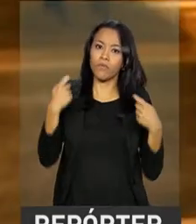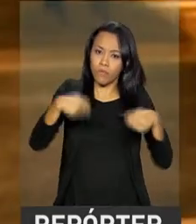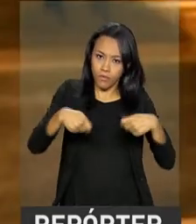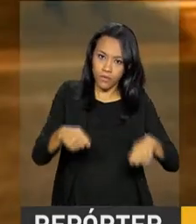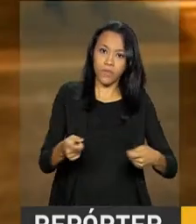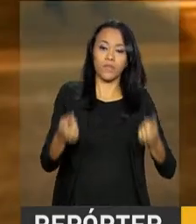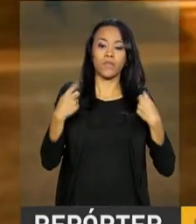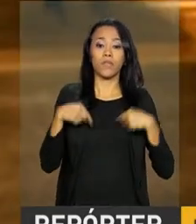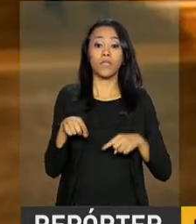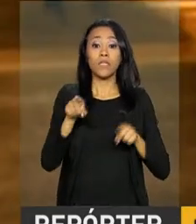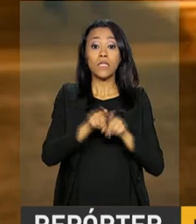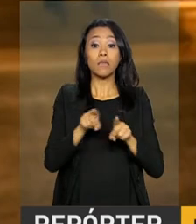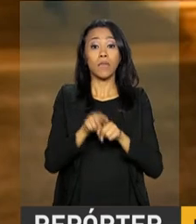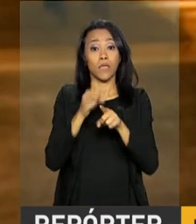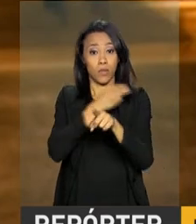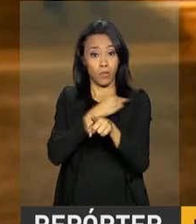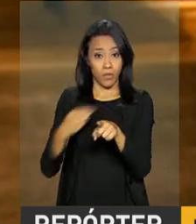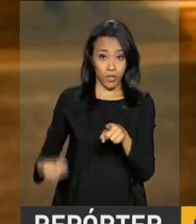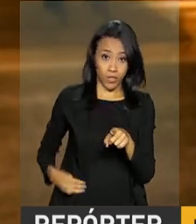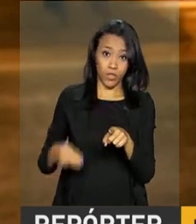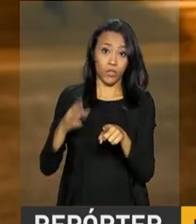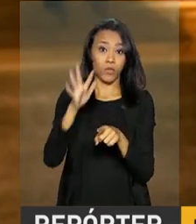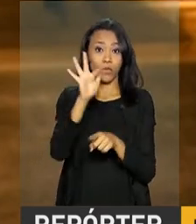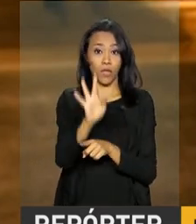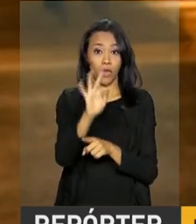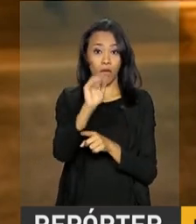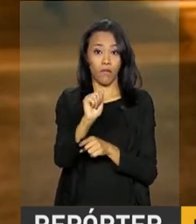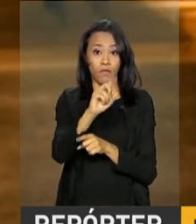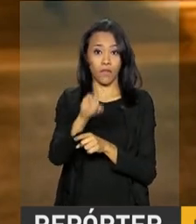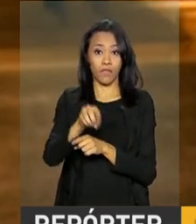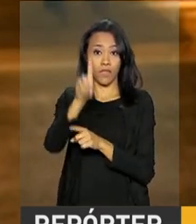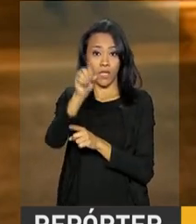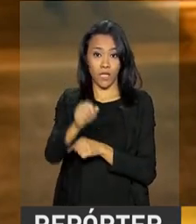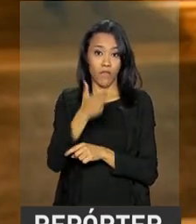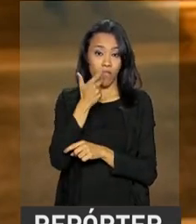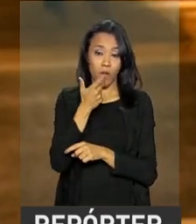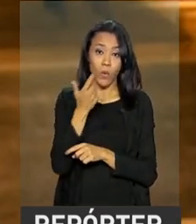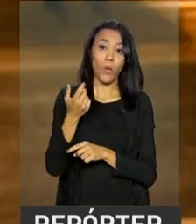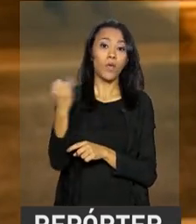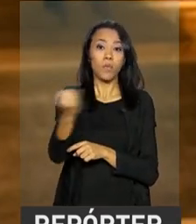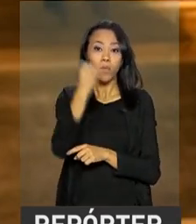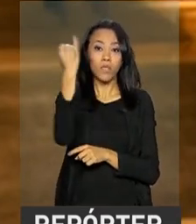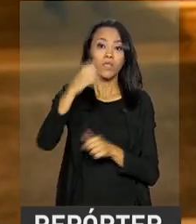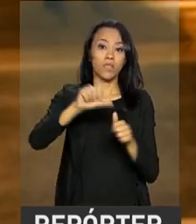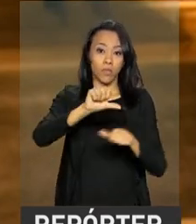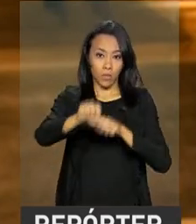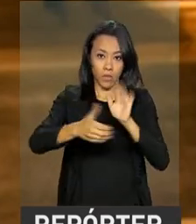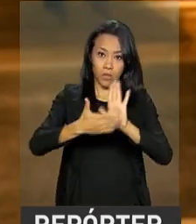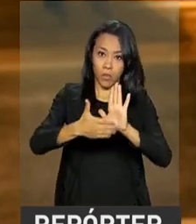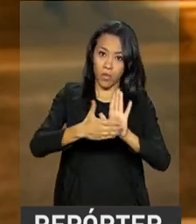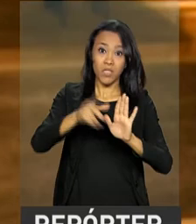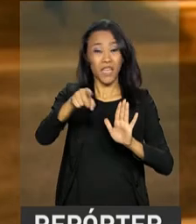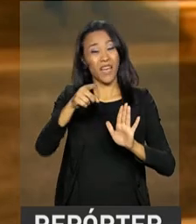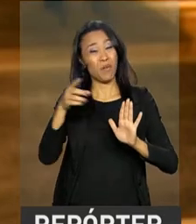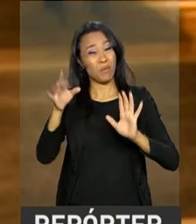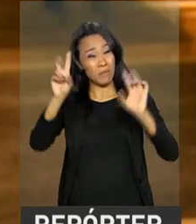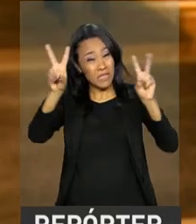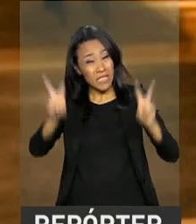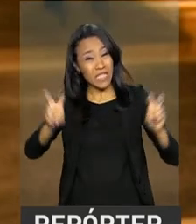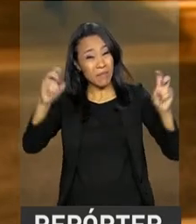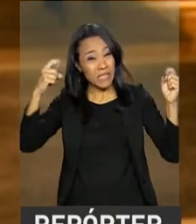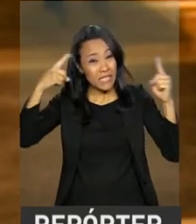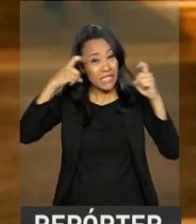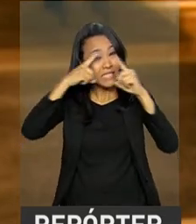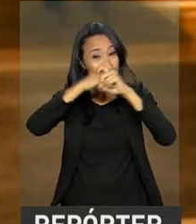fazenda também falou sobre a reforma da previdência segundo henrique meirelles embora reconheça as dificuldades por ser um tema delicado o governo